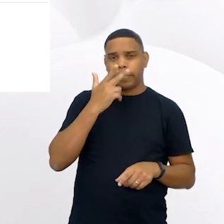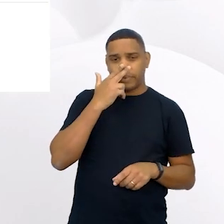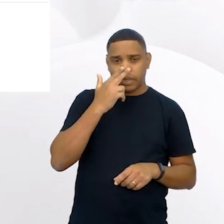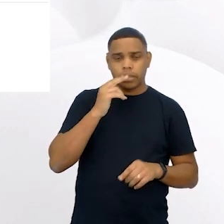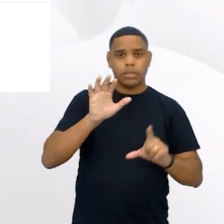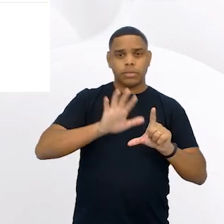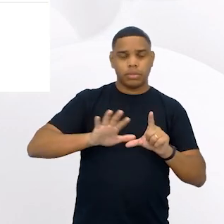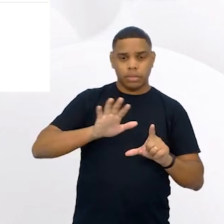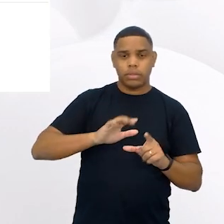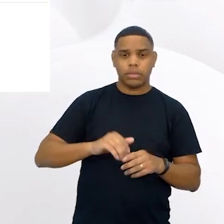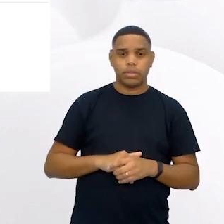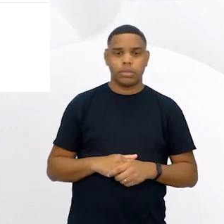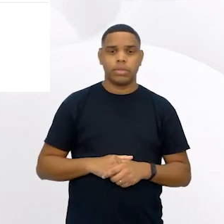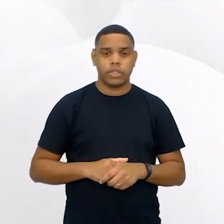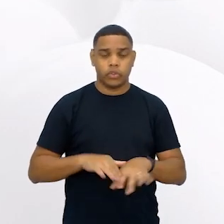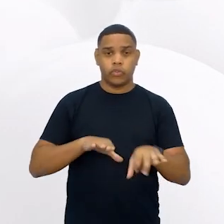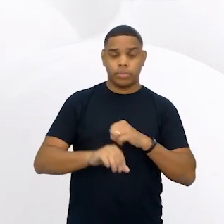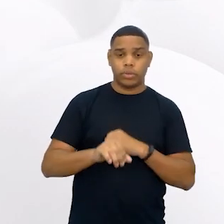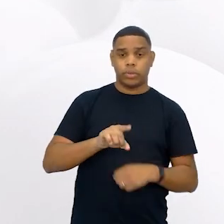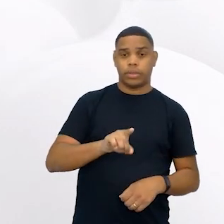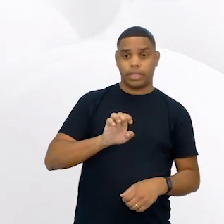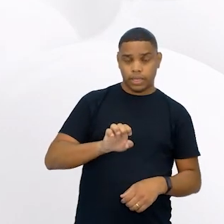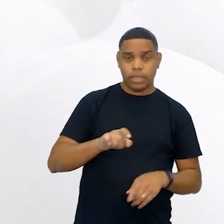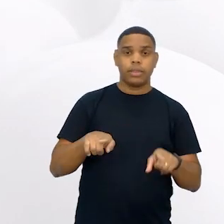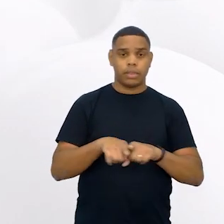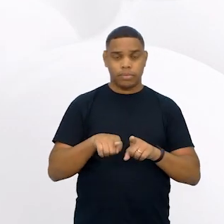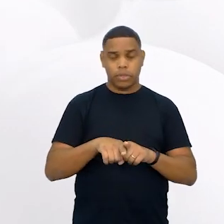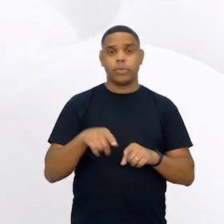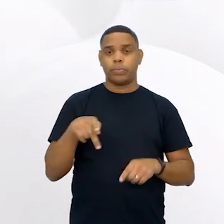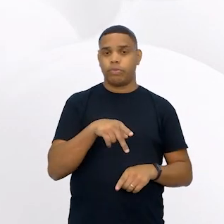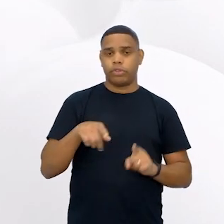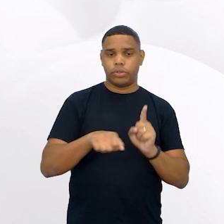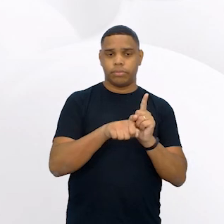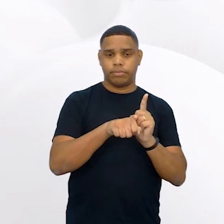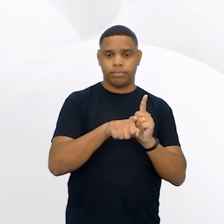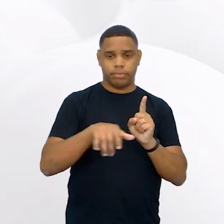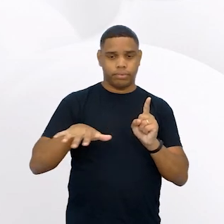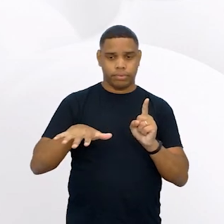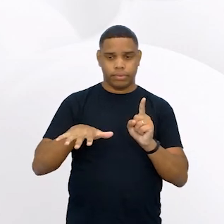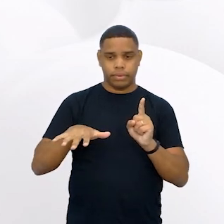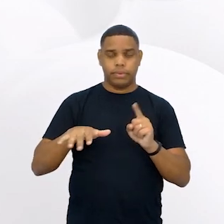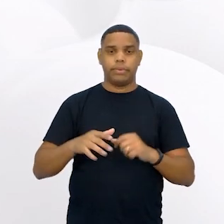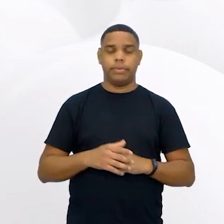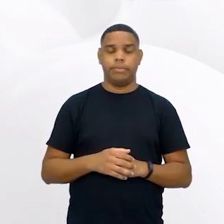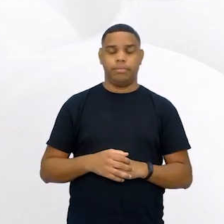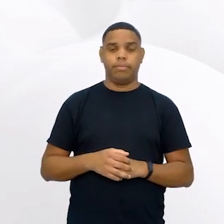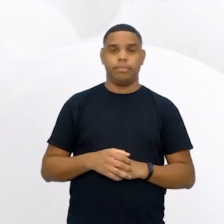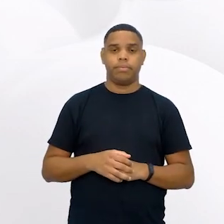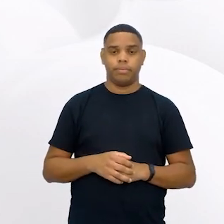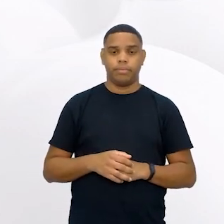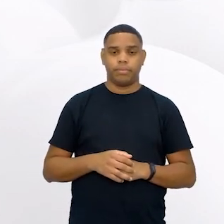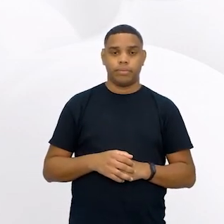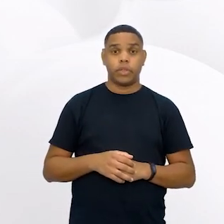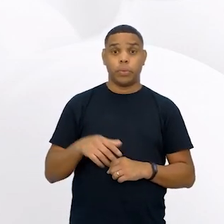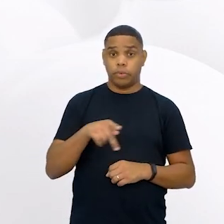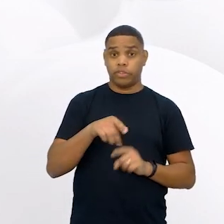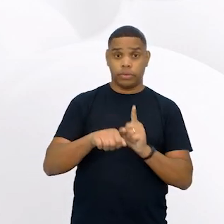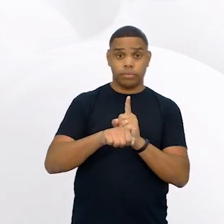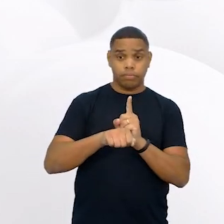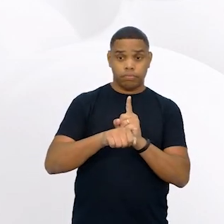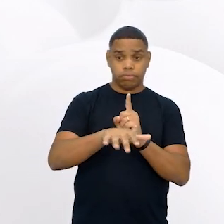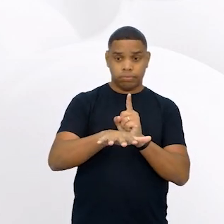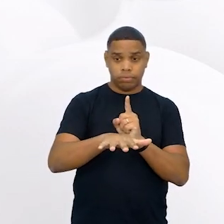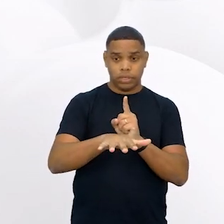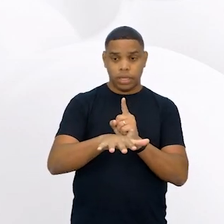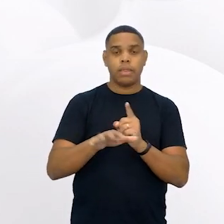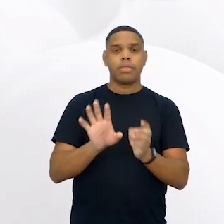tela do formador DE e do professor multiplicador. Professor multiplicador é o professor que está